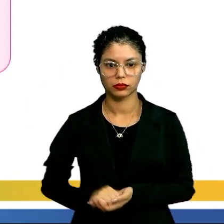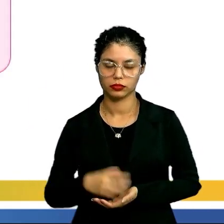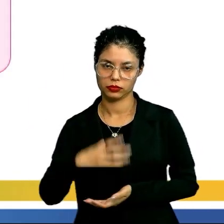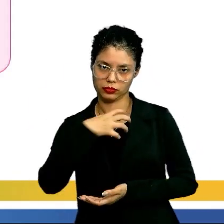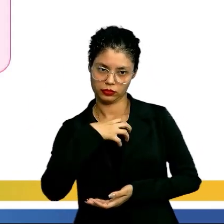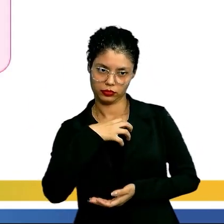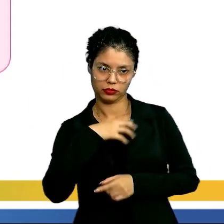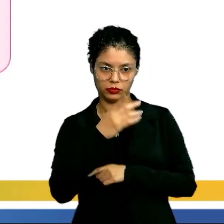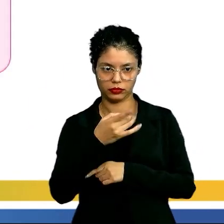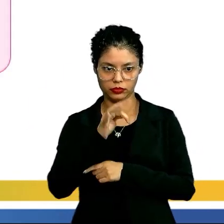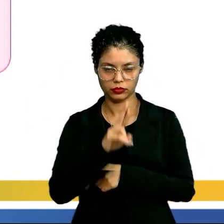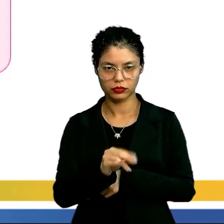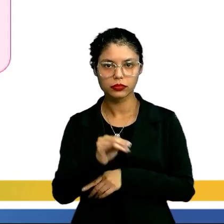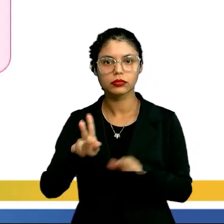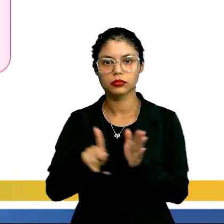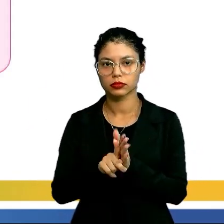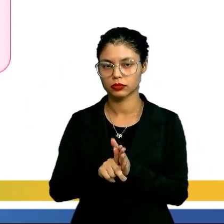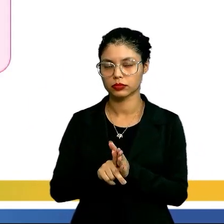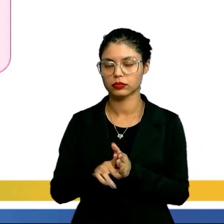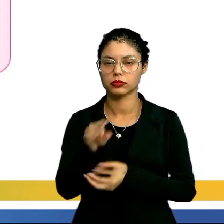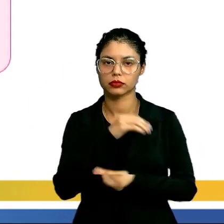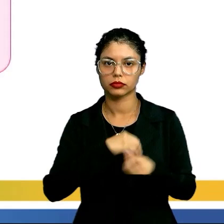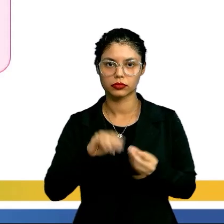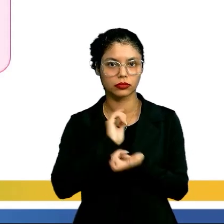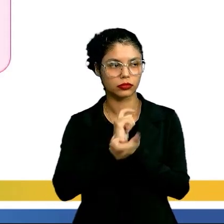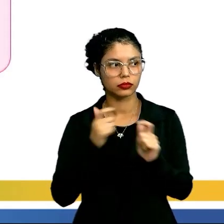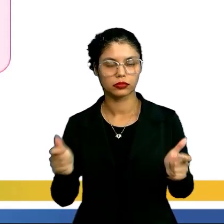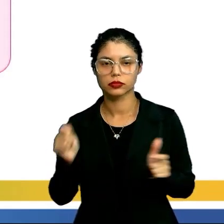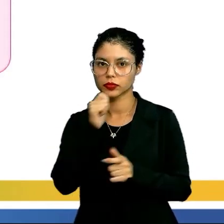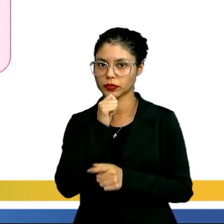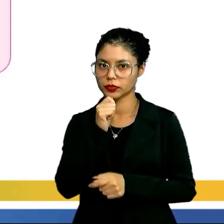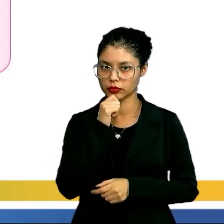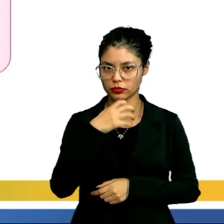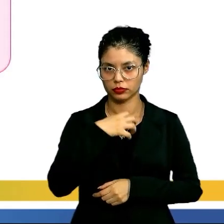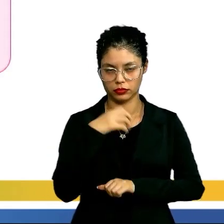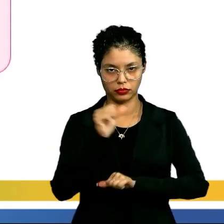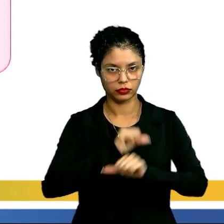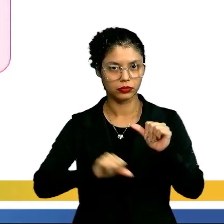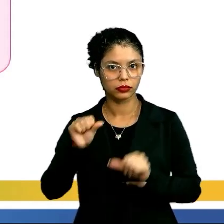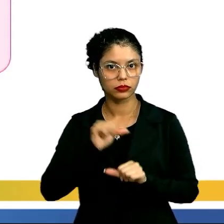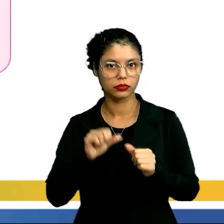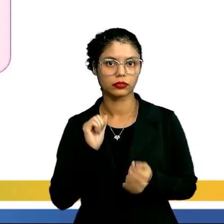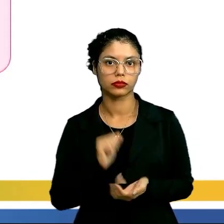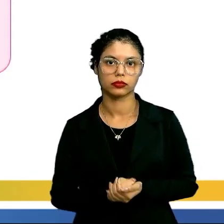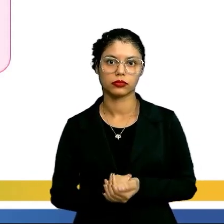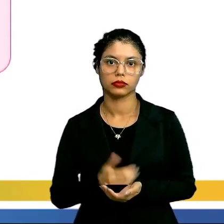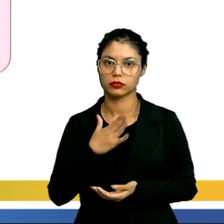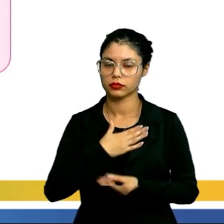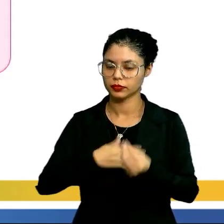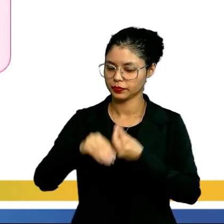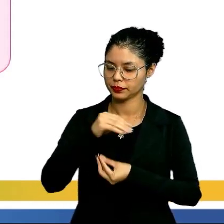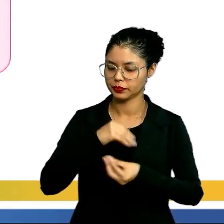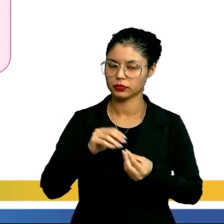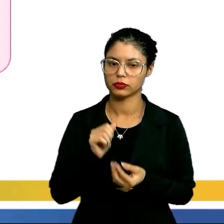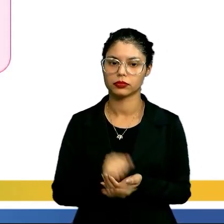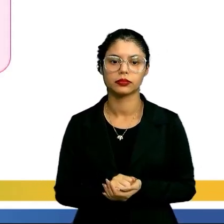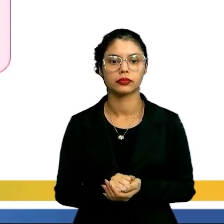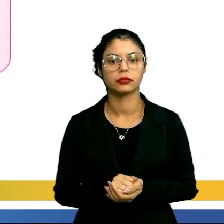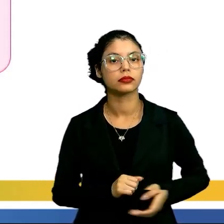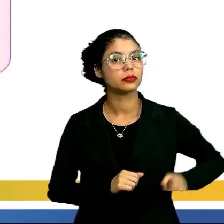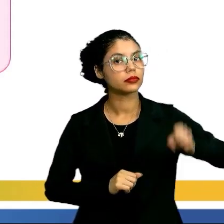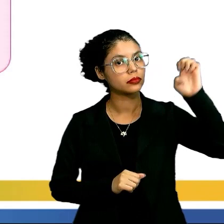sentido exotérmico da reação. Se eu aumento essa temperatura, eu vou para o sentido contrário. Então, a minha reação ela vai ser deslocada para